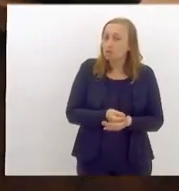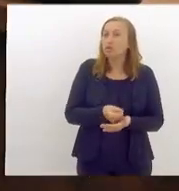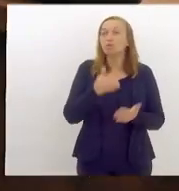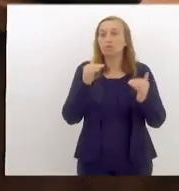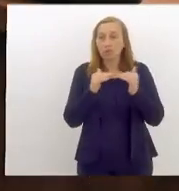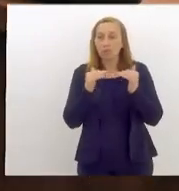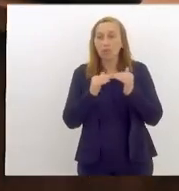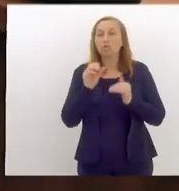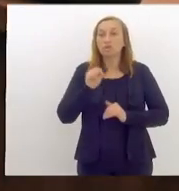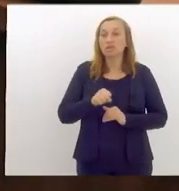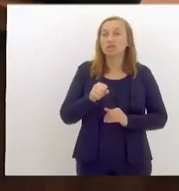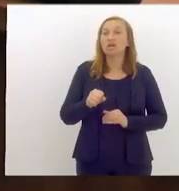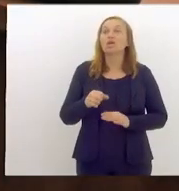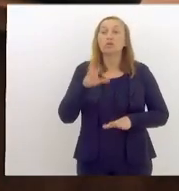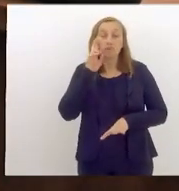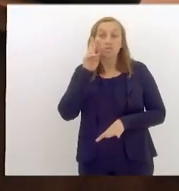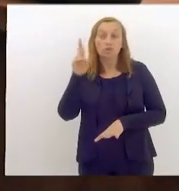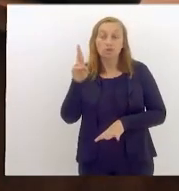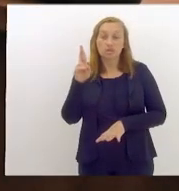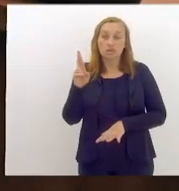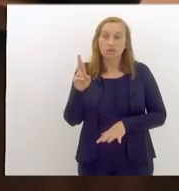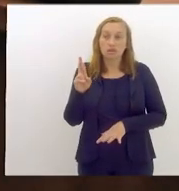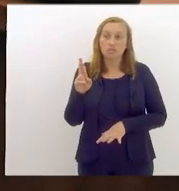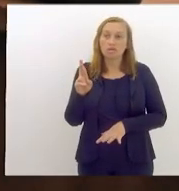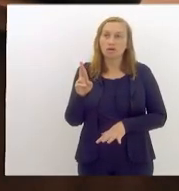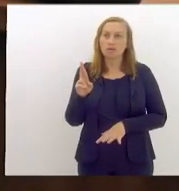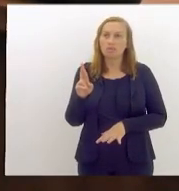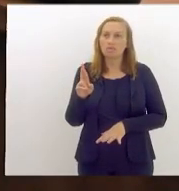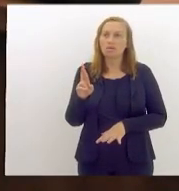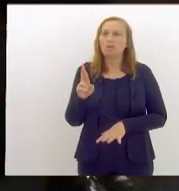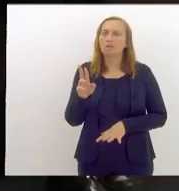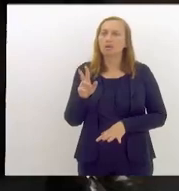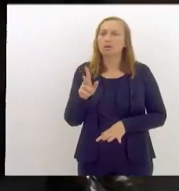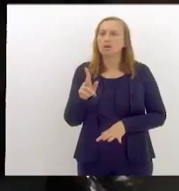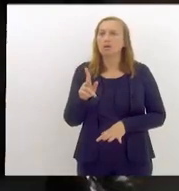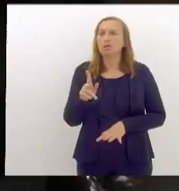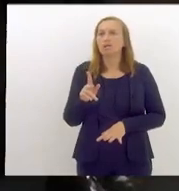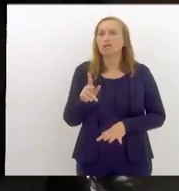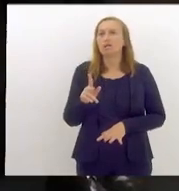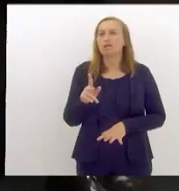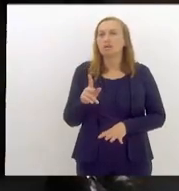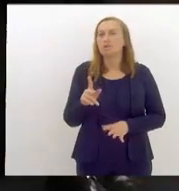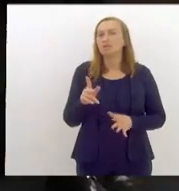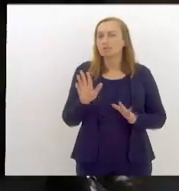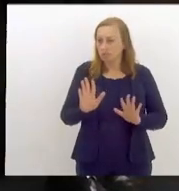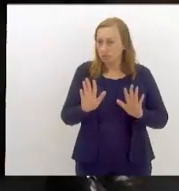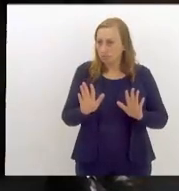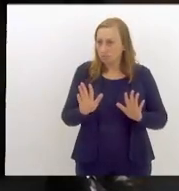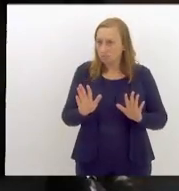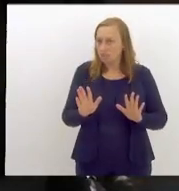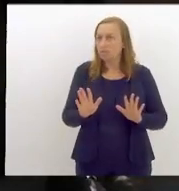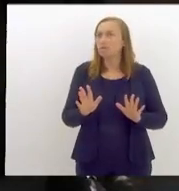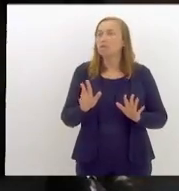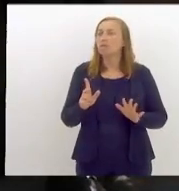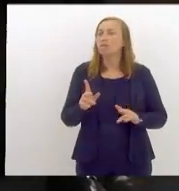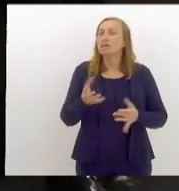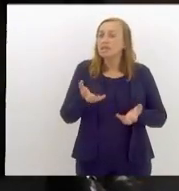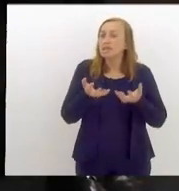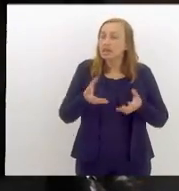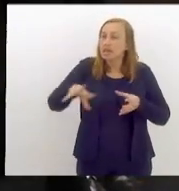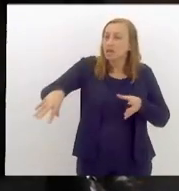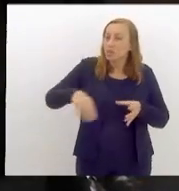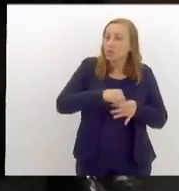o que você está sendo preciosista legítimo de querer